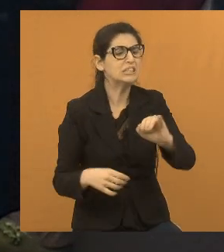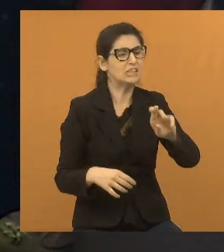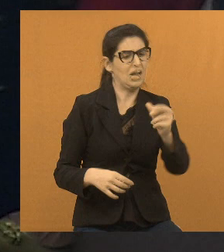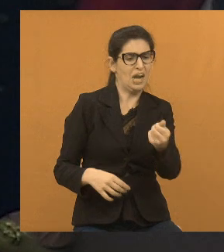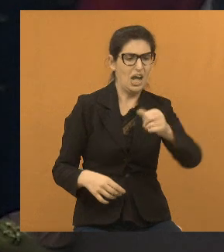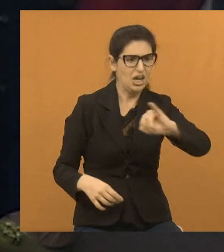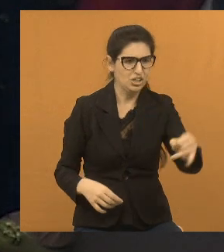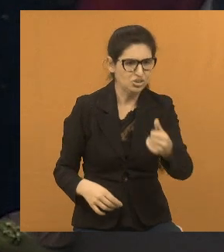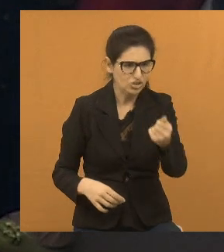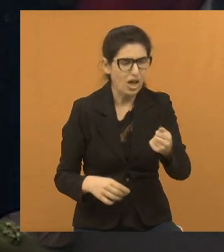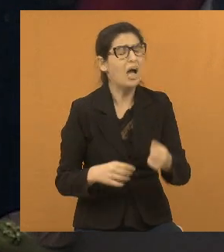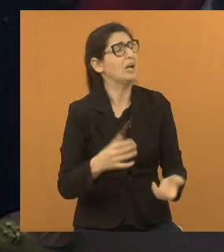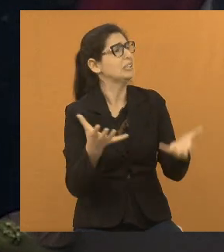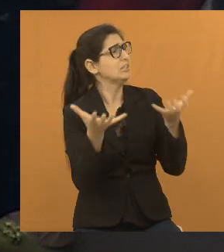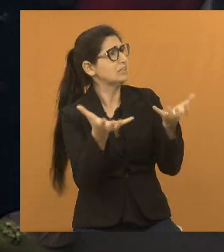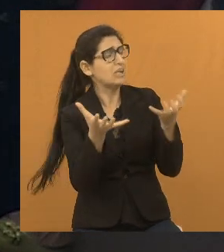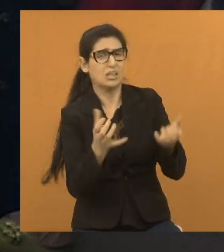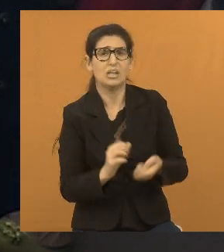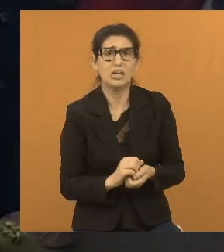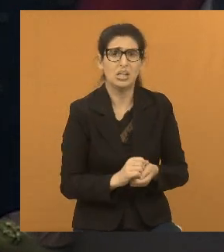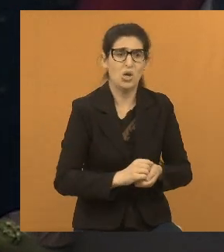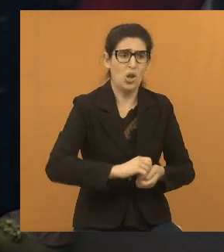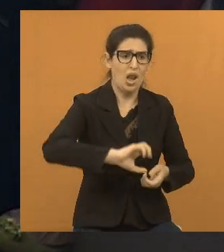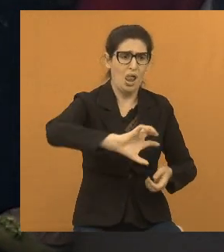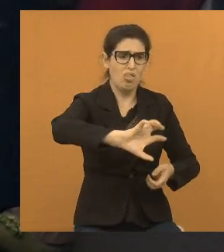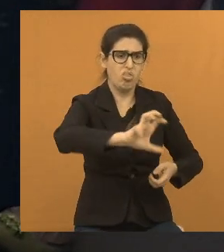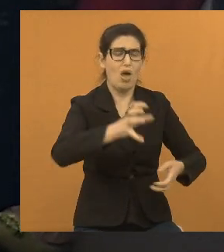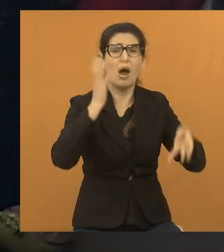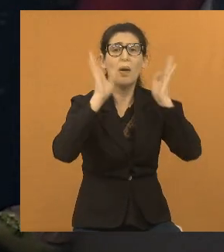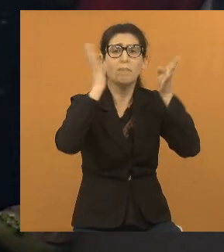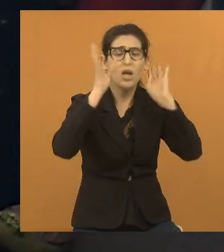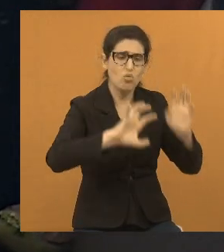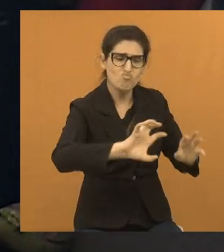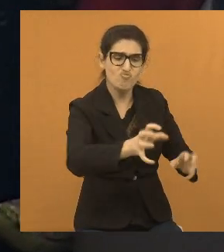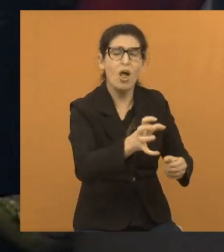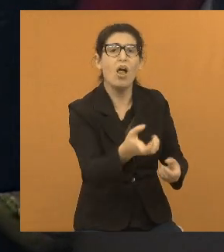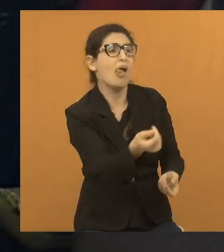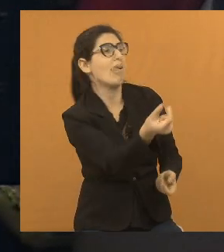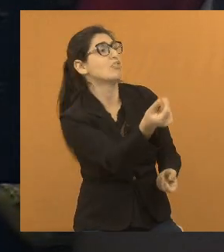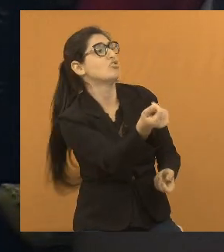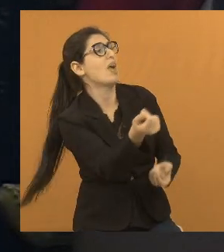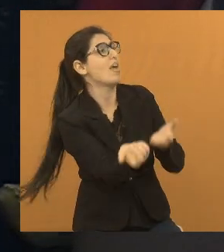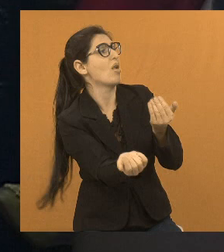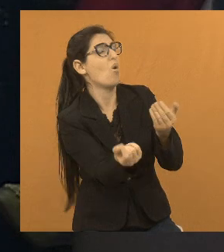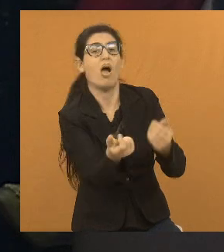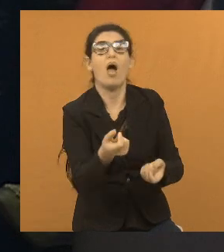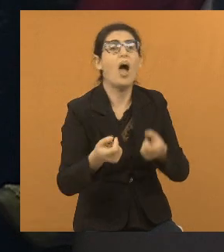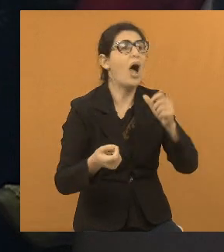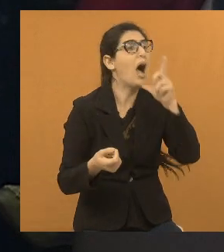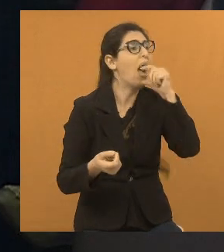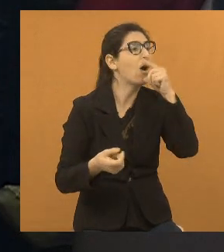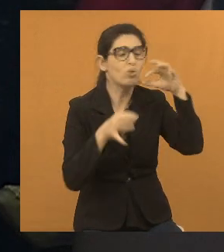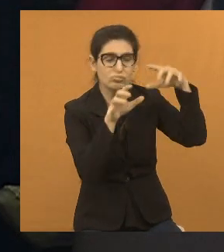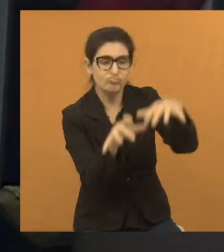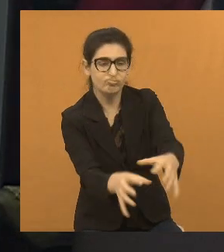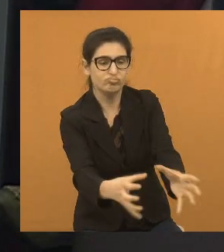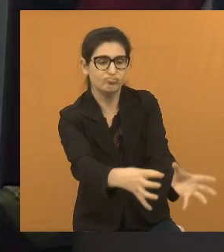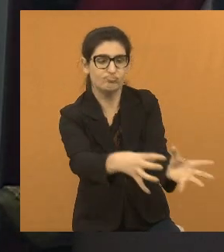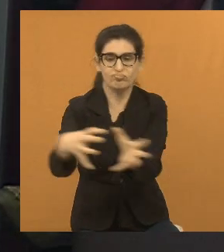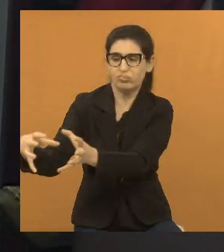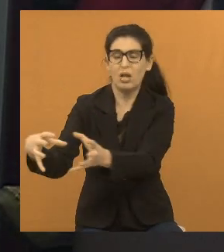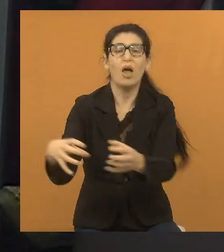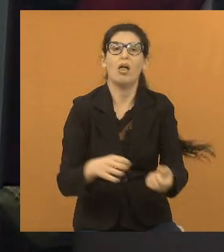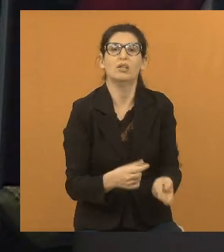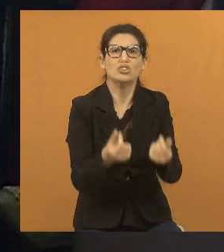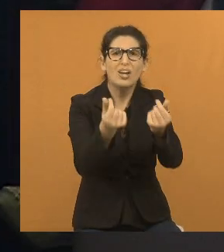registro no caminhão para cobrar água lá da população. A gente quer dignidade. Eu tenho parentes lá, não moro mais lá hoje. A gente